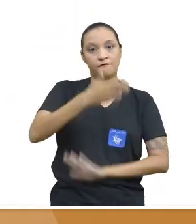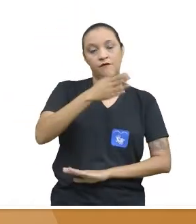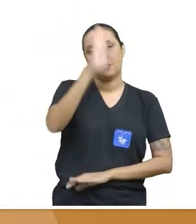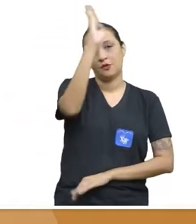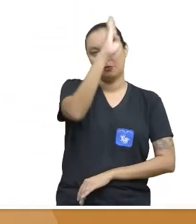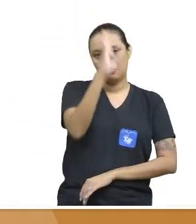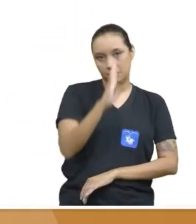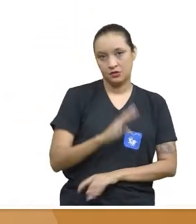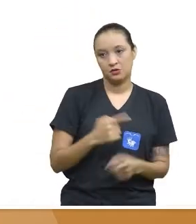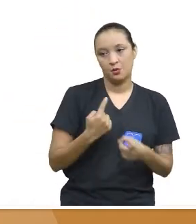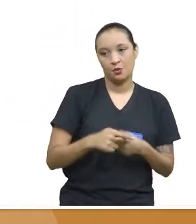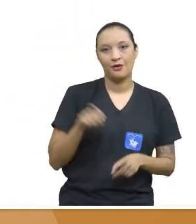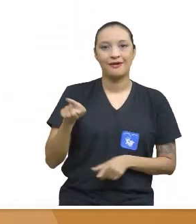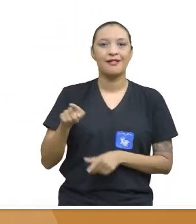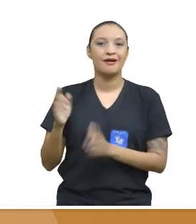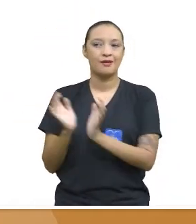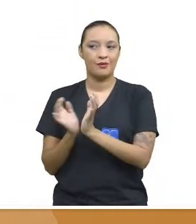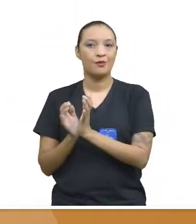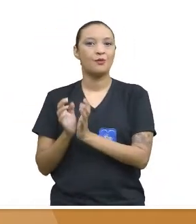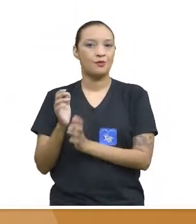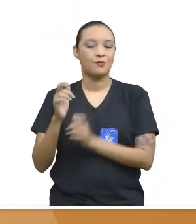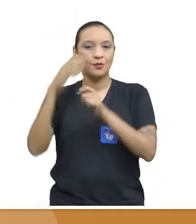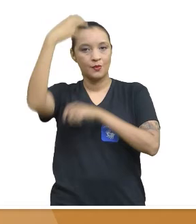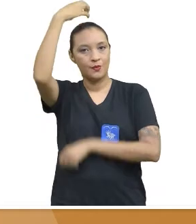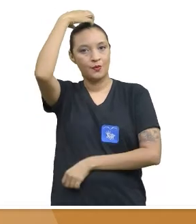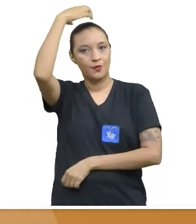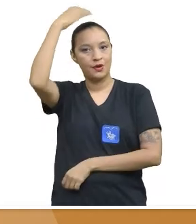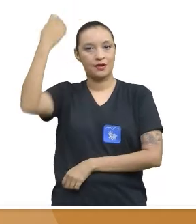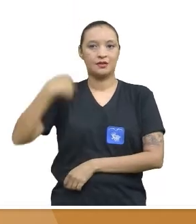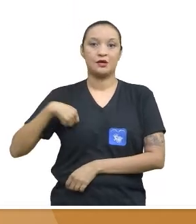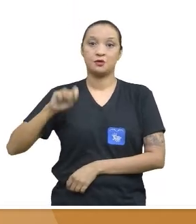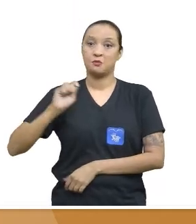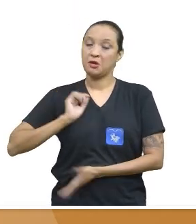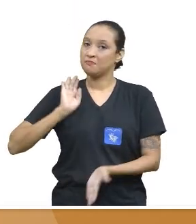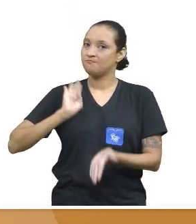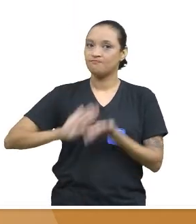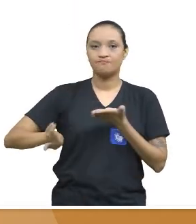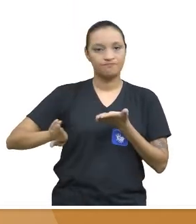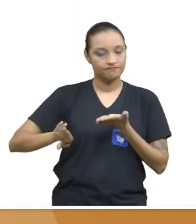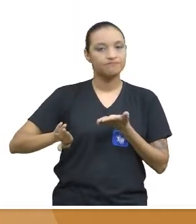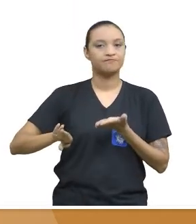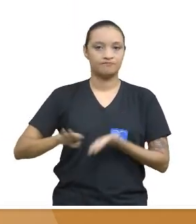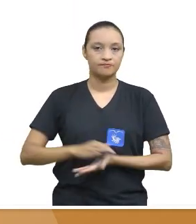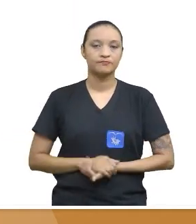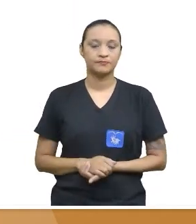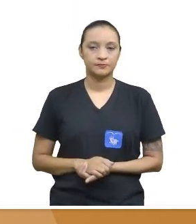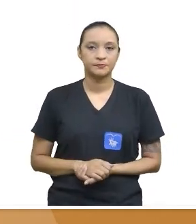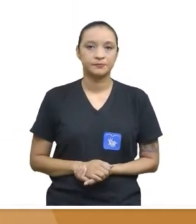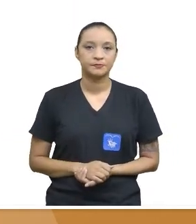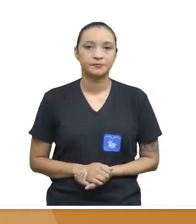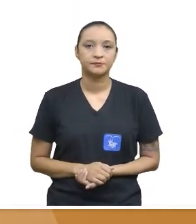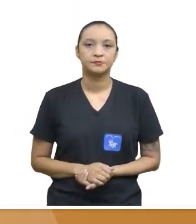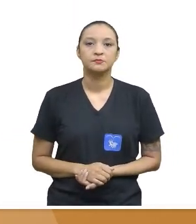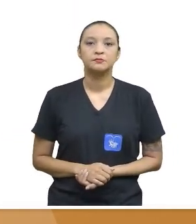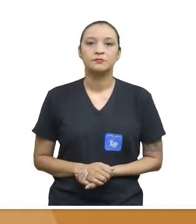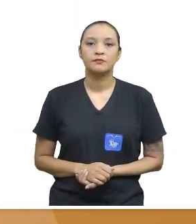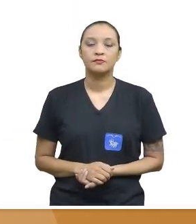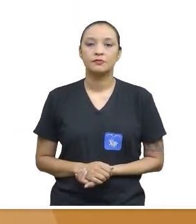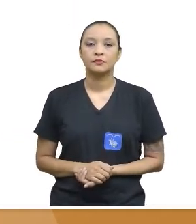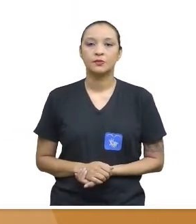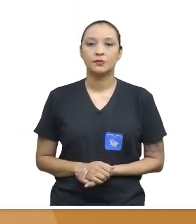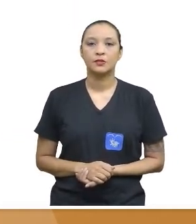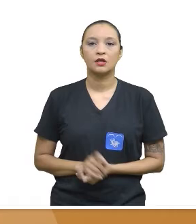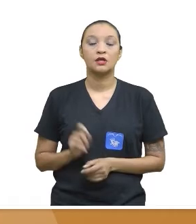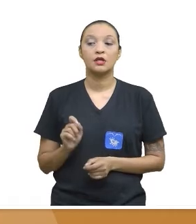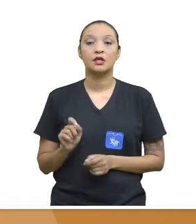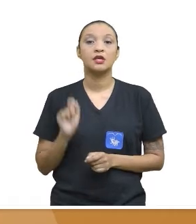Império Napoleônico. O rei da Espanha é destituído, tá? O rei Fernando é destituído e sobe ao trono